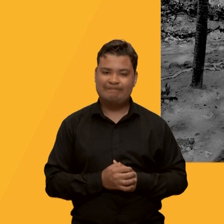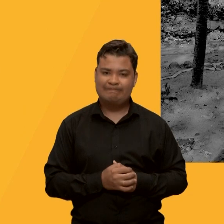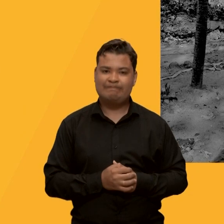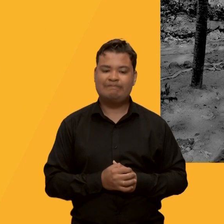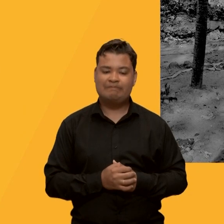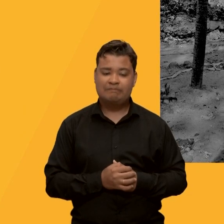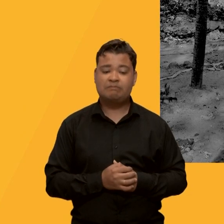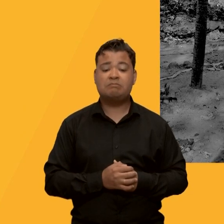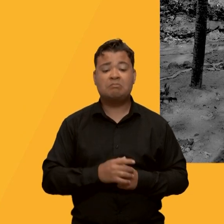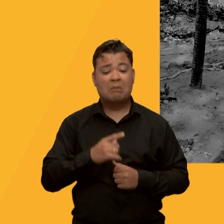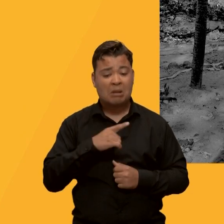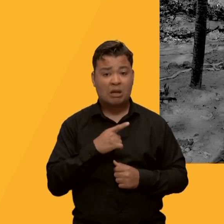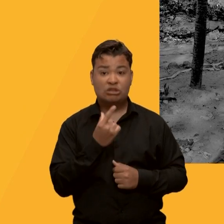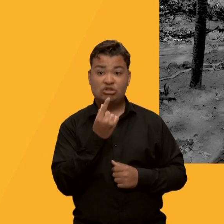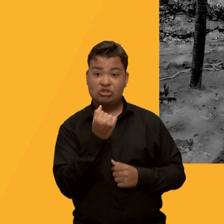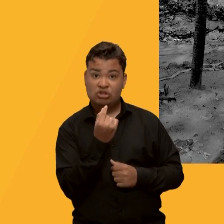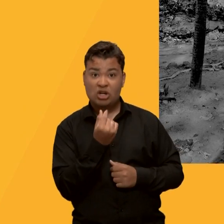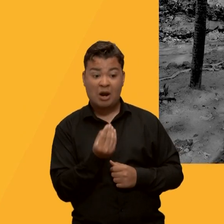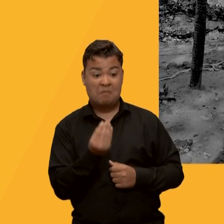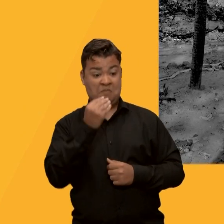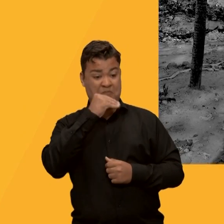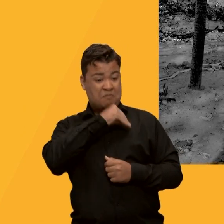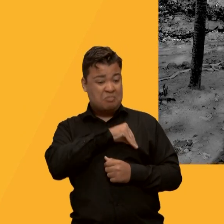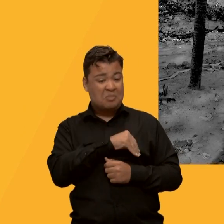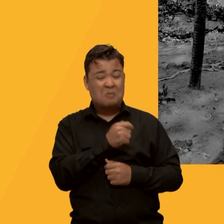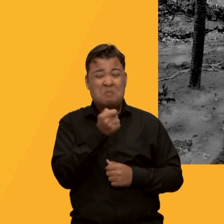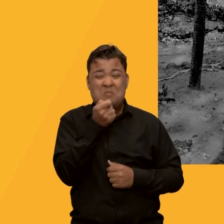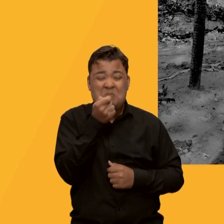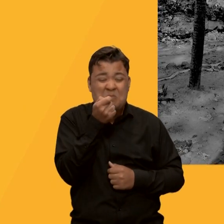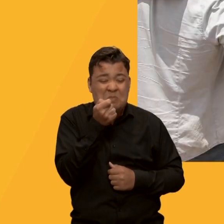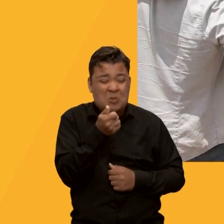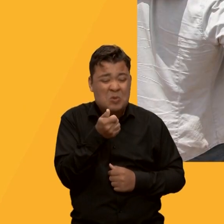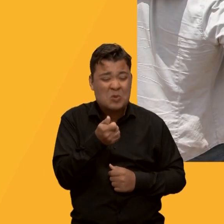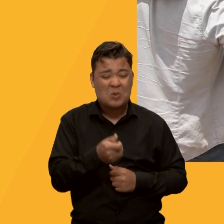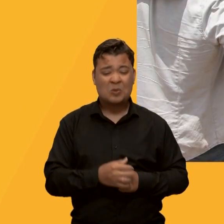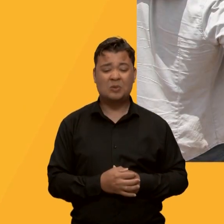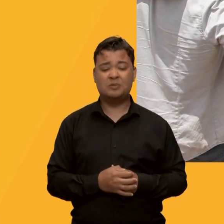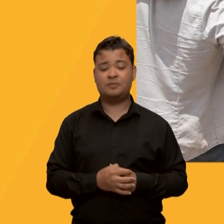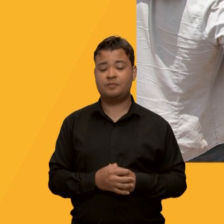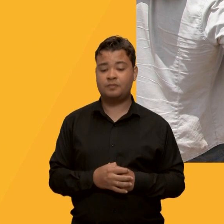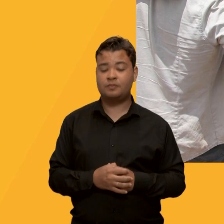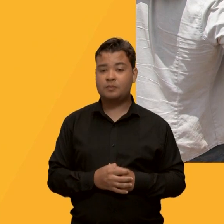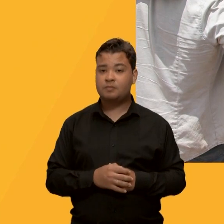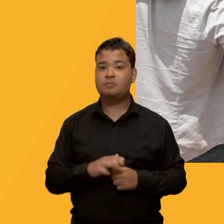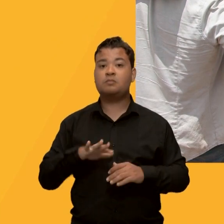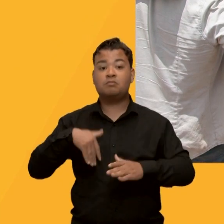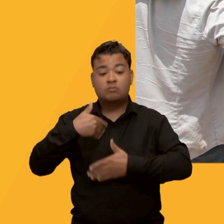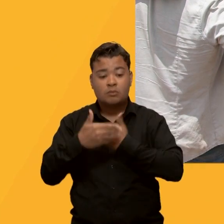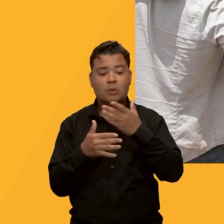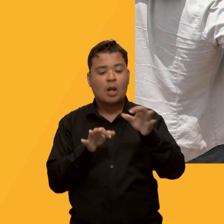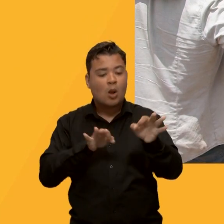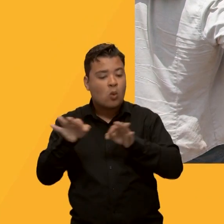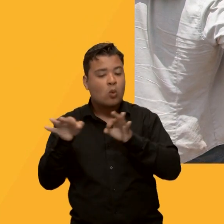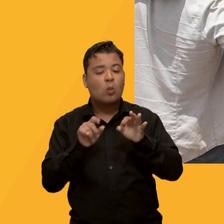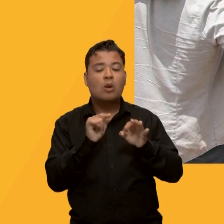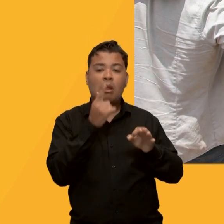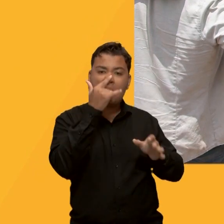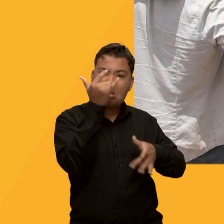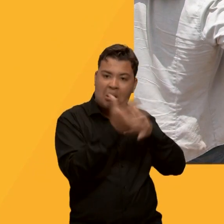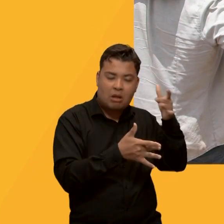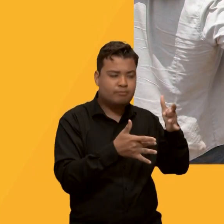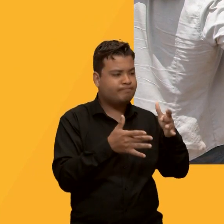recebendo muito pouco por esse trabalho. E com a implementação da destinação adequada dos resíduos, por meio